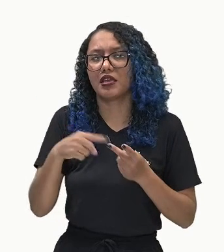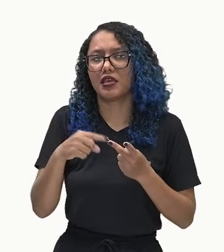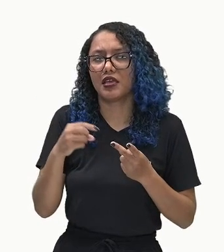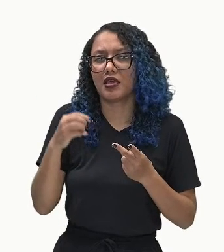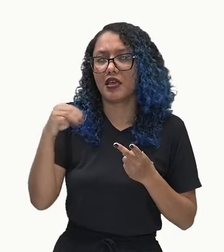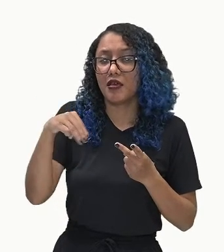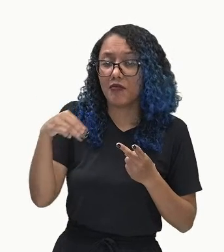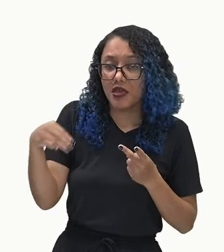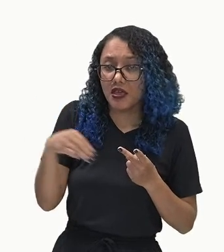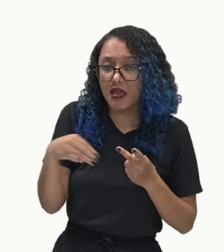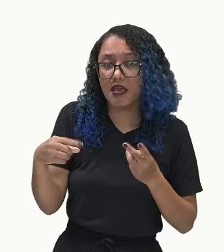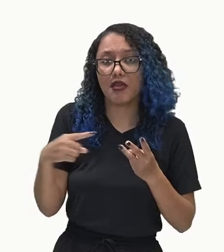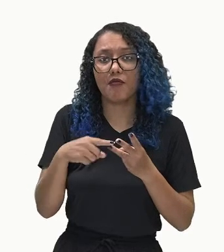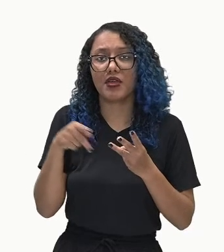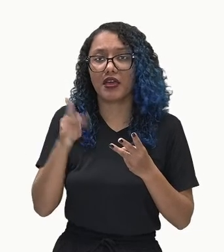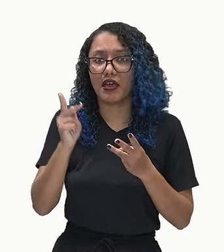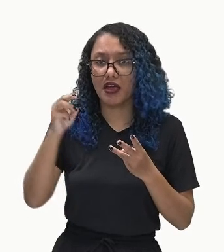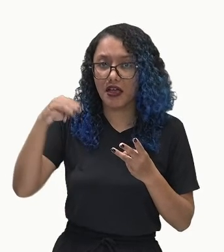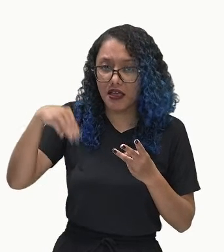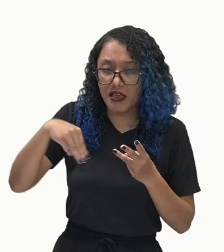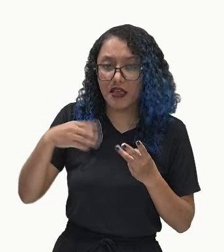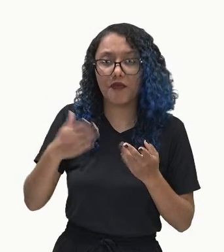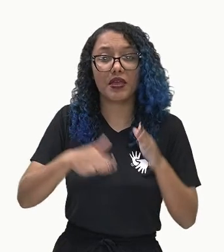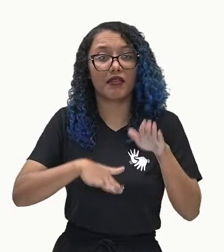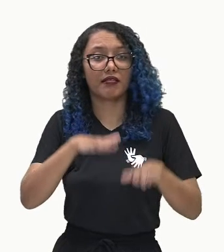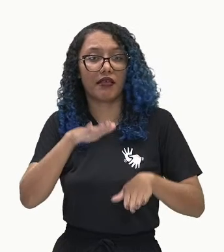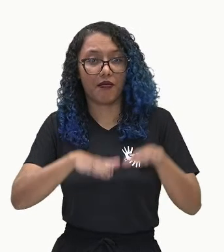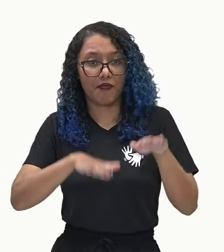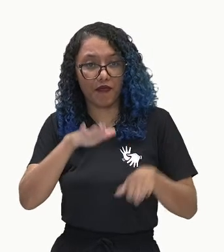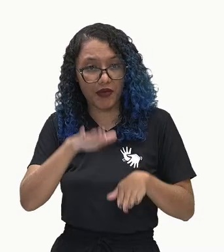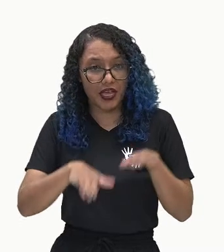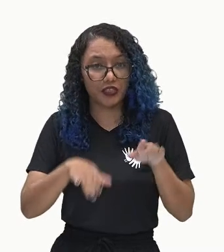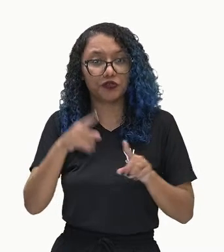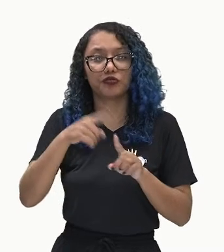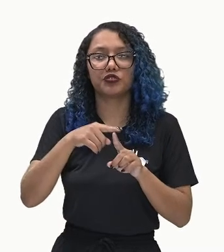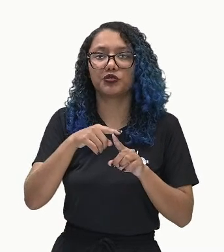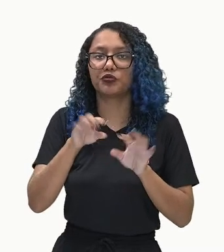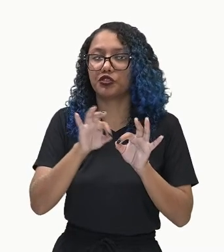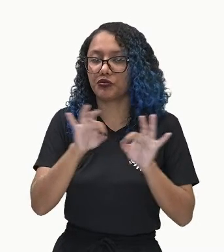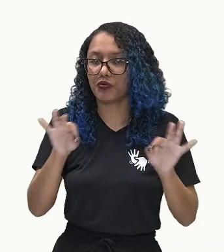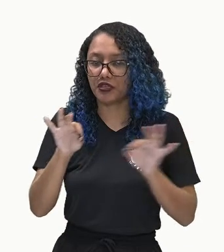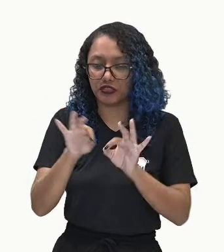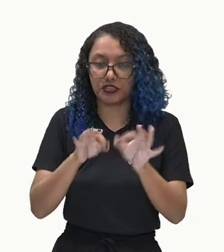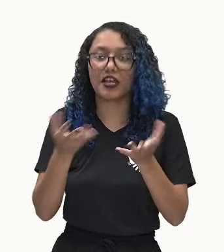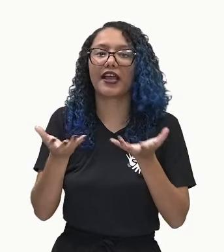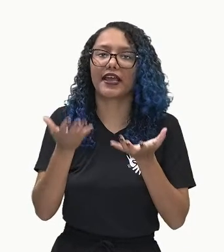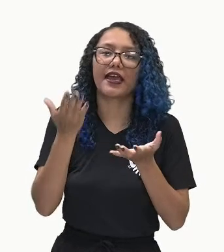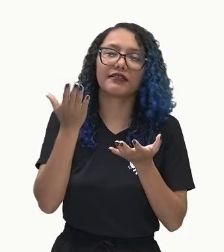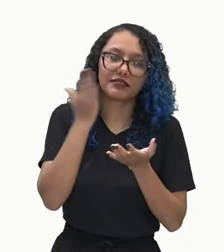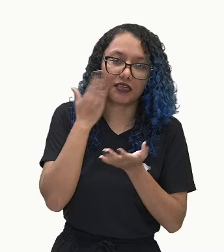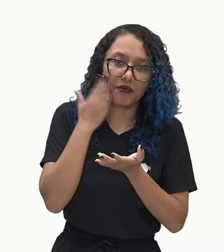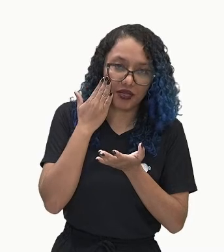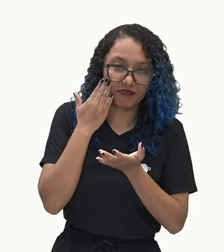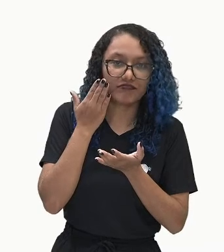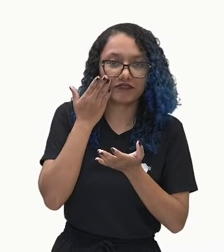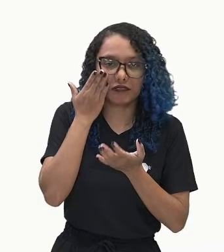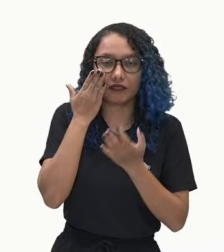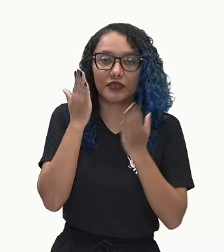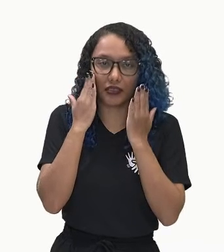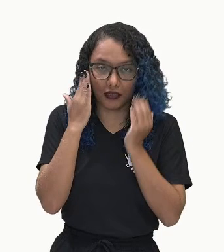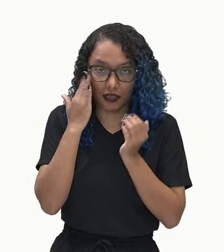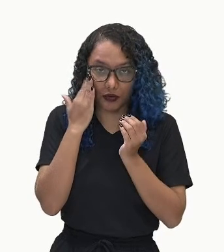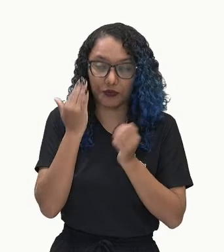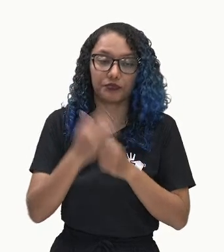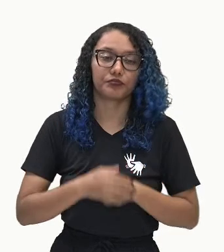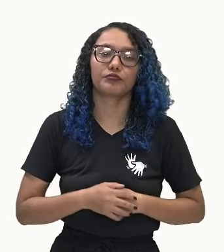milímetros, 2 quilômetros, aí depende da medida que a gente esteja utilizando, tá bom? Beleza, vamos aqui